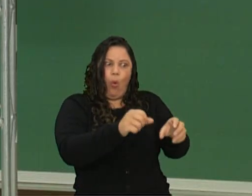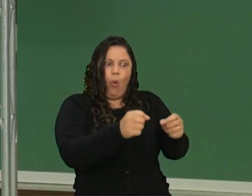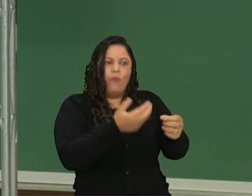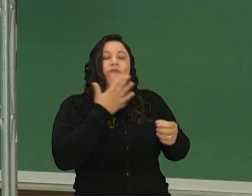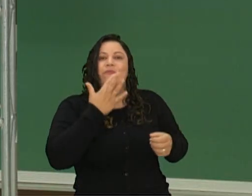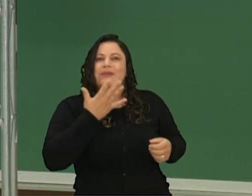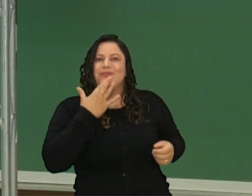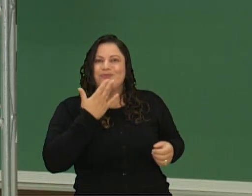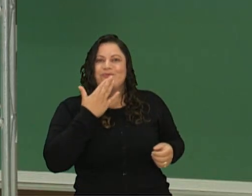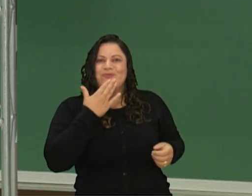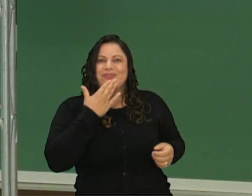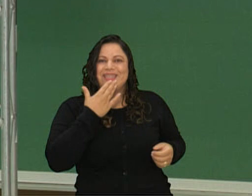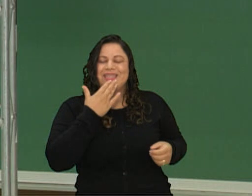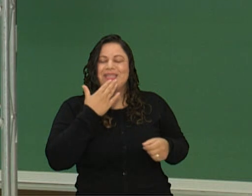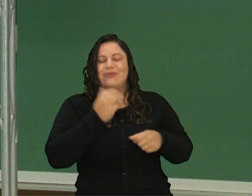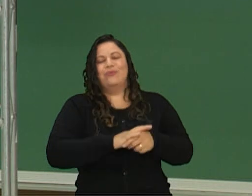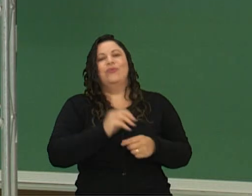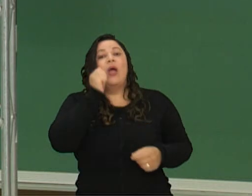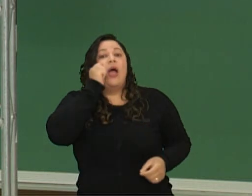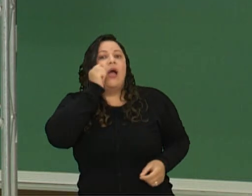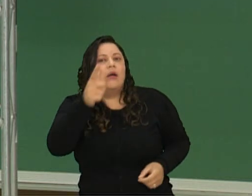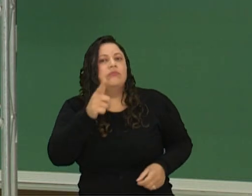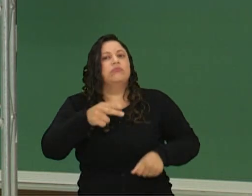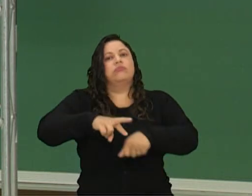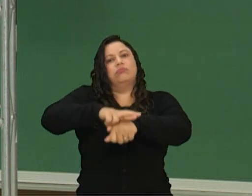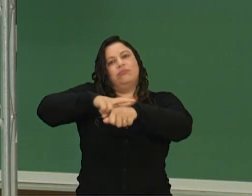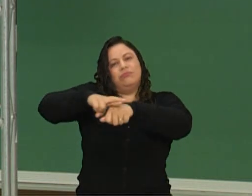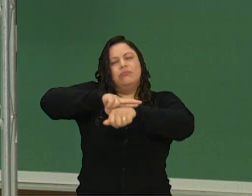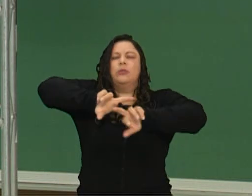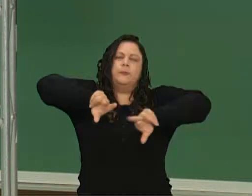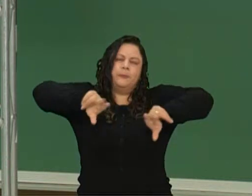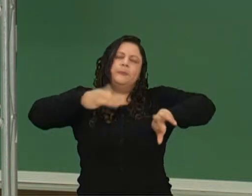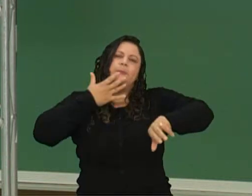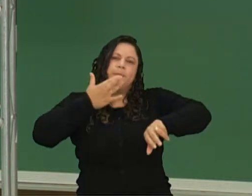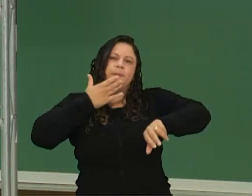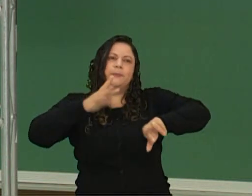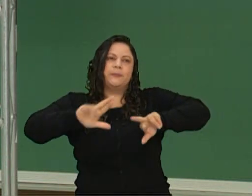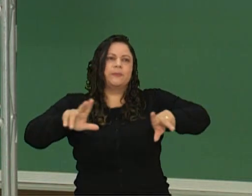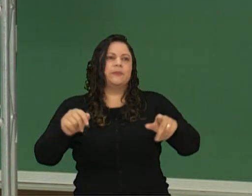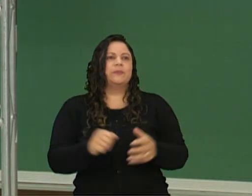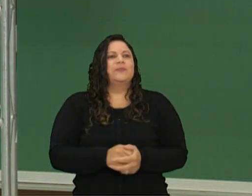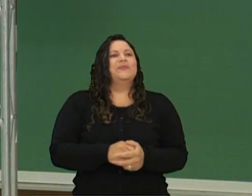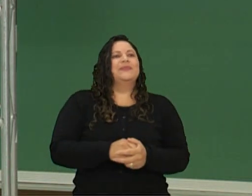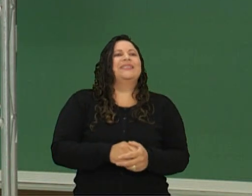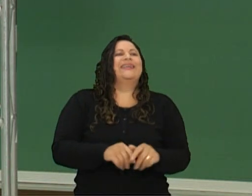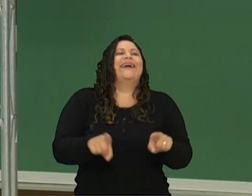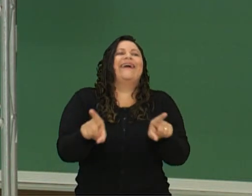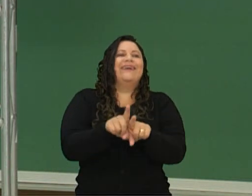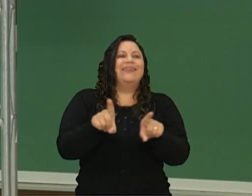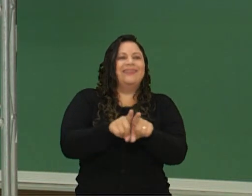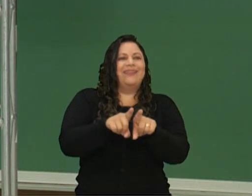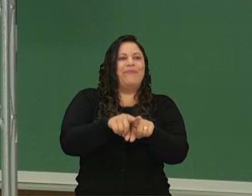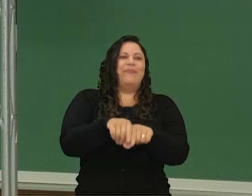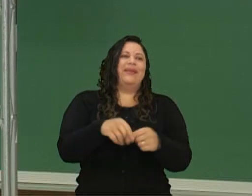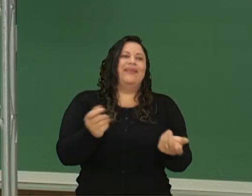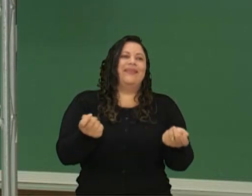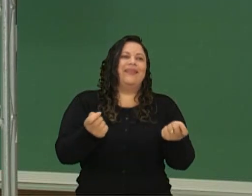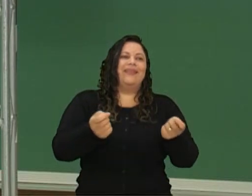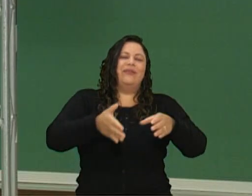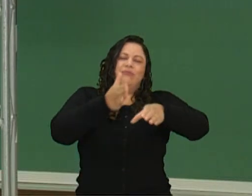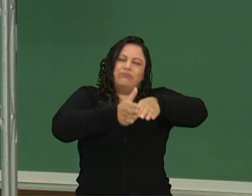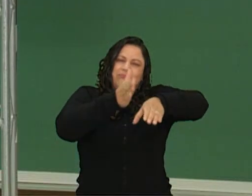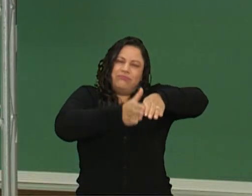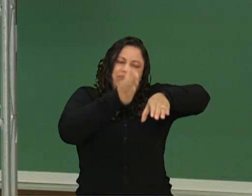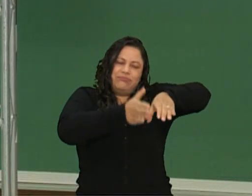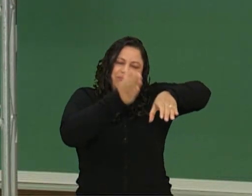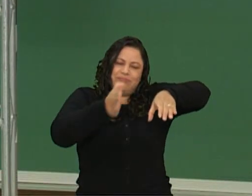outros ficam roxo, e, claro, o kovbasa, que é o salame defumado. Então, quer